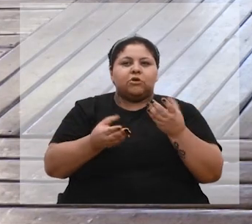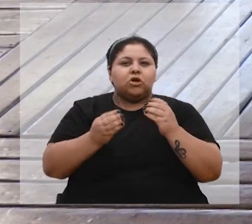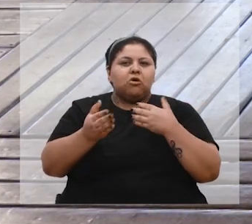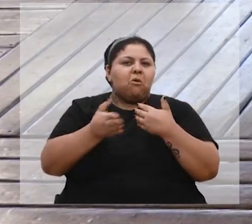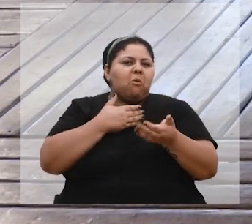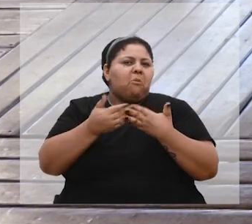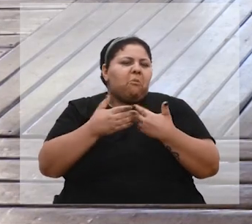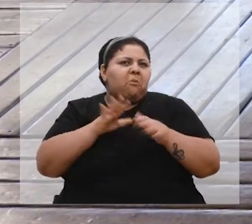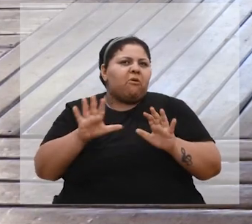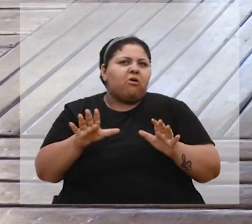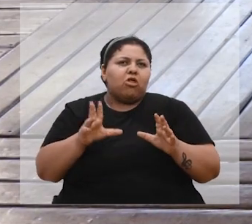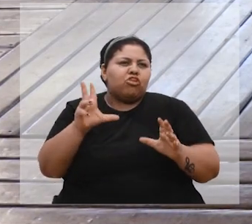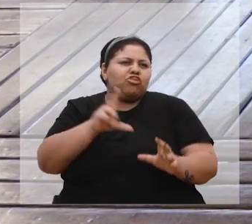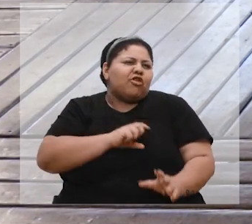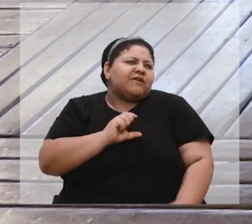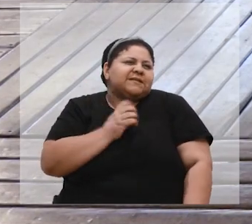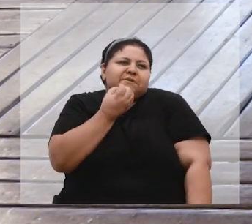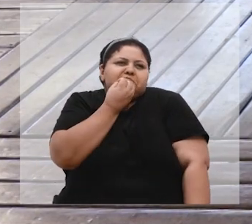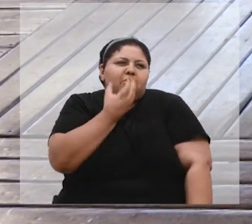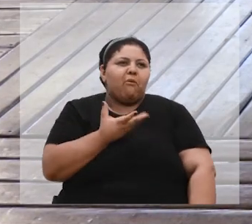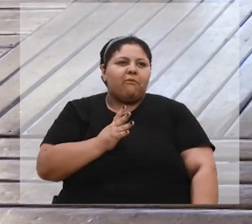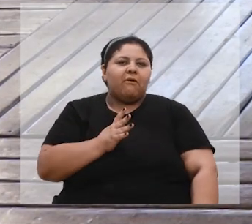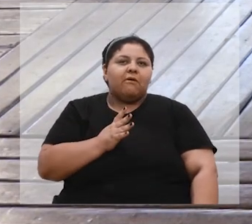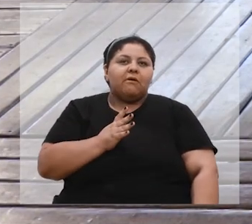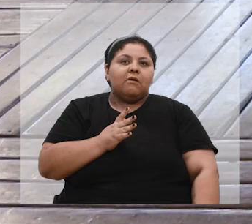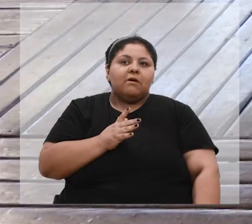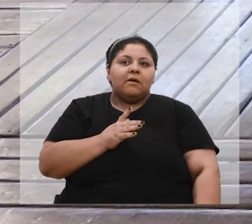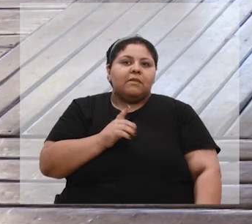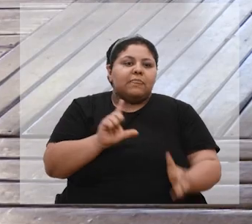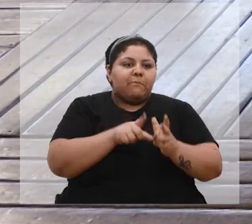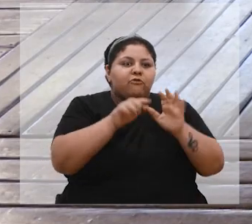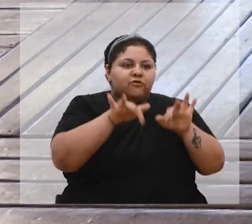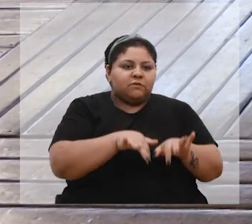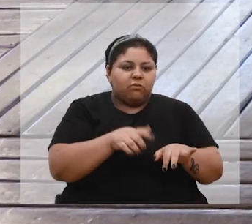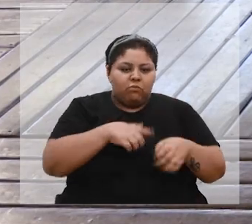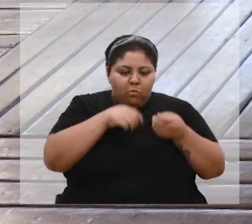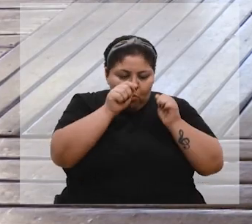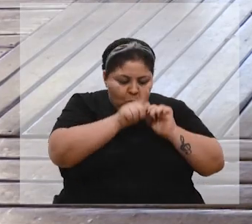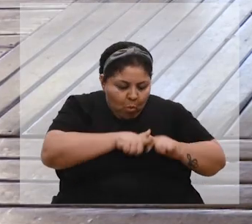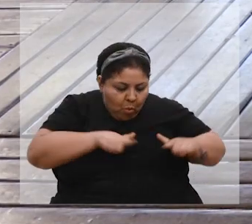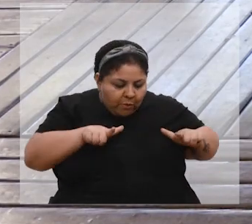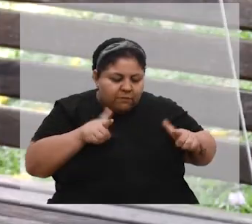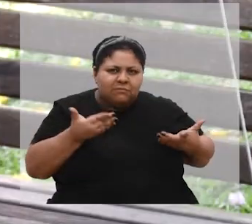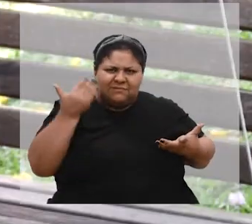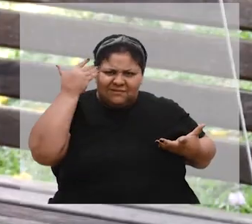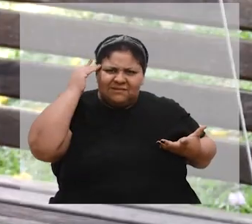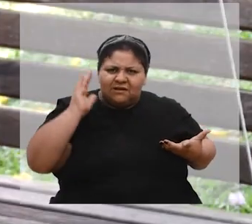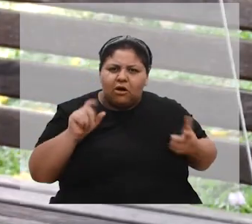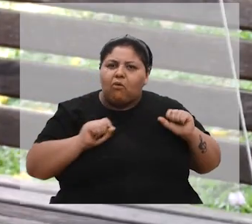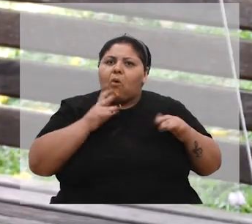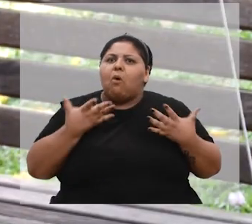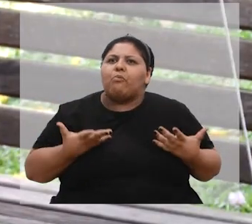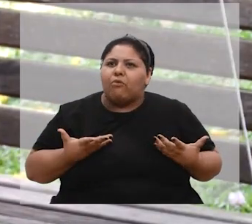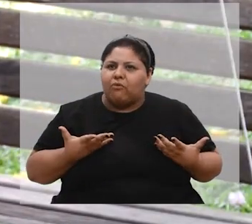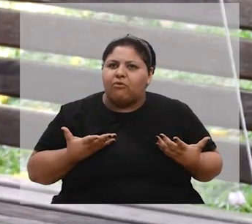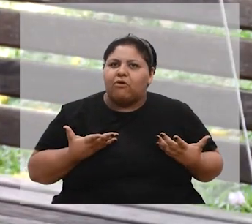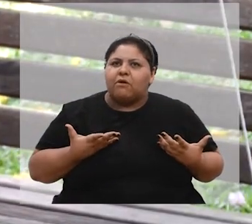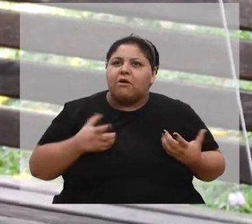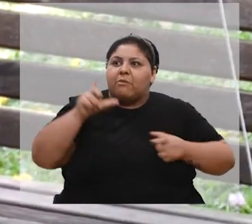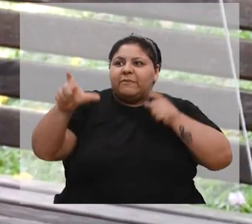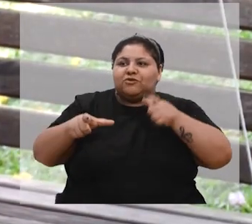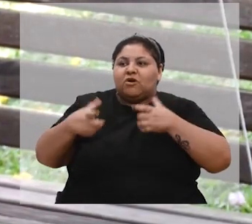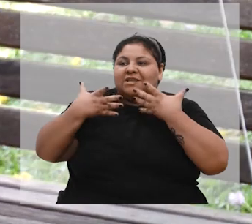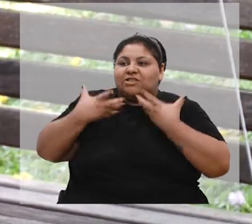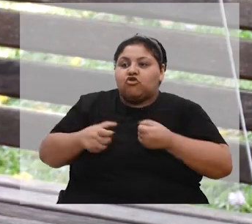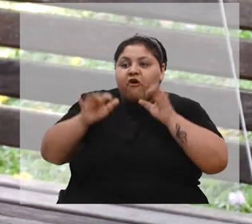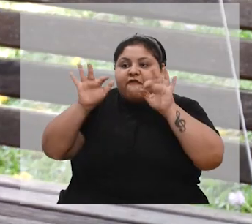seriado, ou, né, qualquer coisa que a gente está assim, nossa, tão gostoso, tão bom, e aquilo acaba, e fica aquele vazio, né? Como